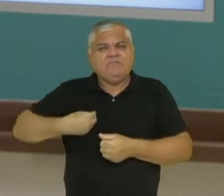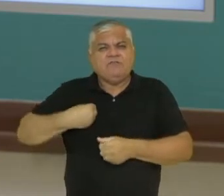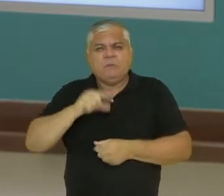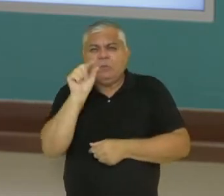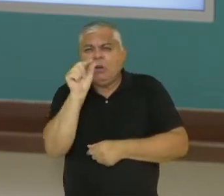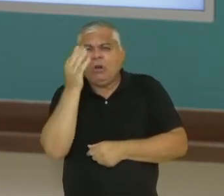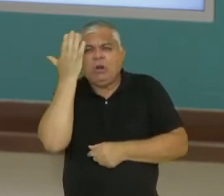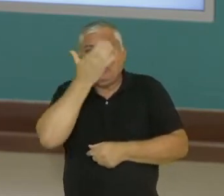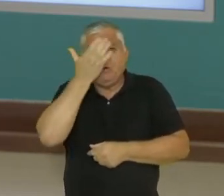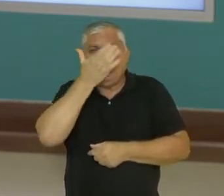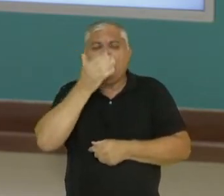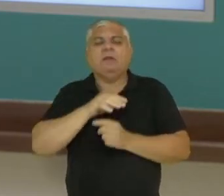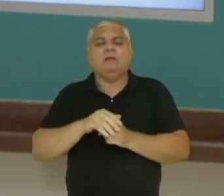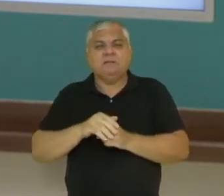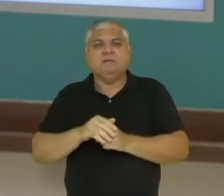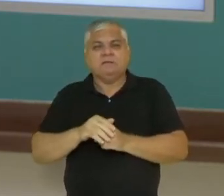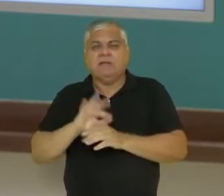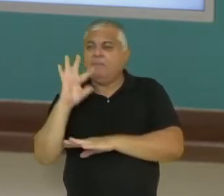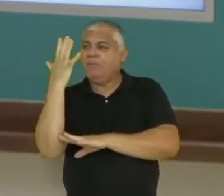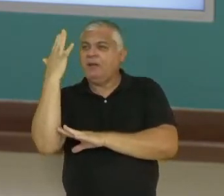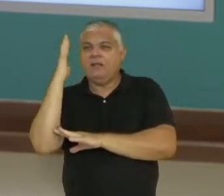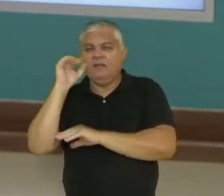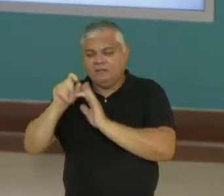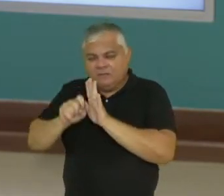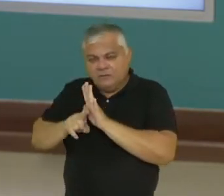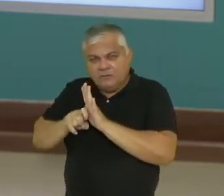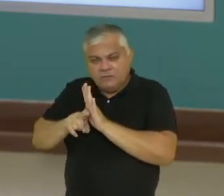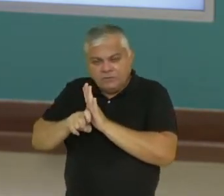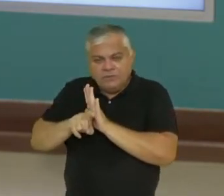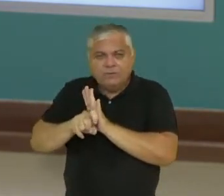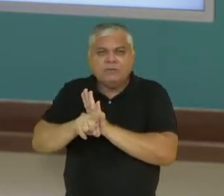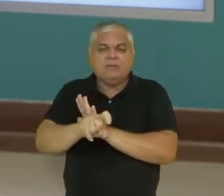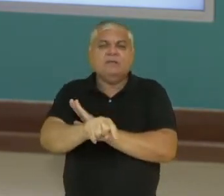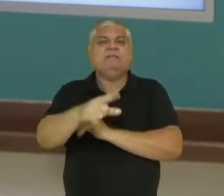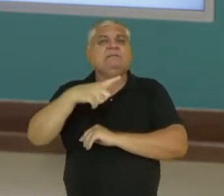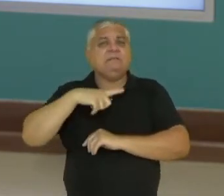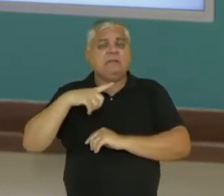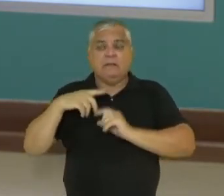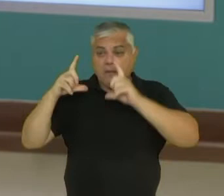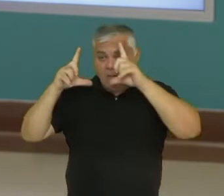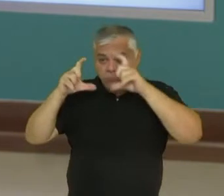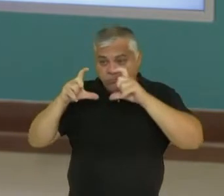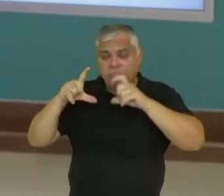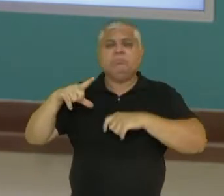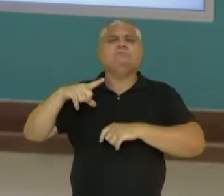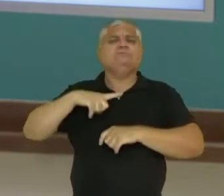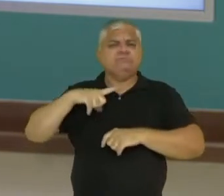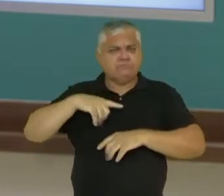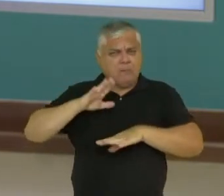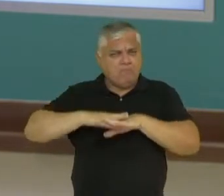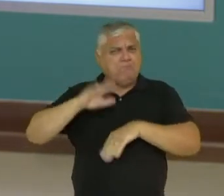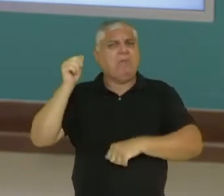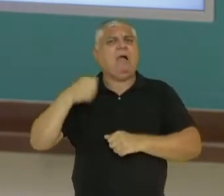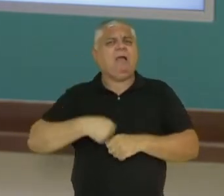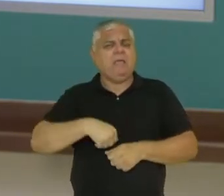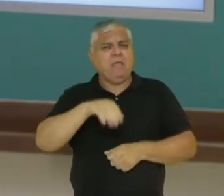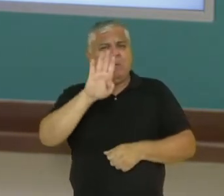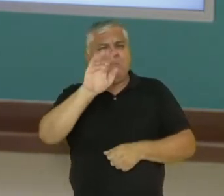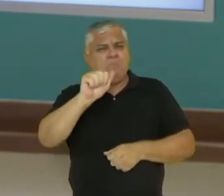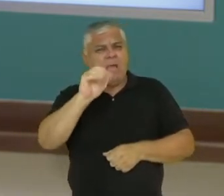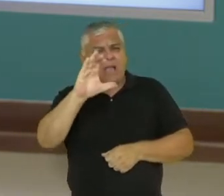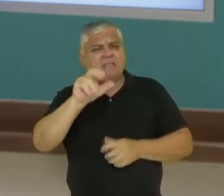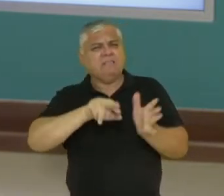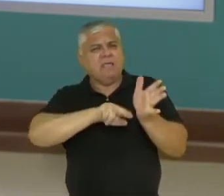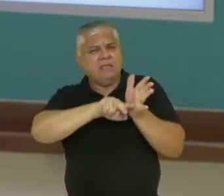plantas. A gente sabe que ali no momento, quem fez essa imagem, né? Ali tinha presença de bactérias,